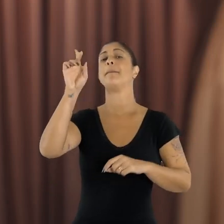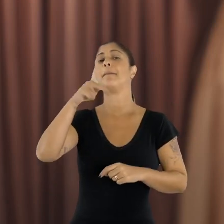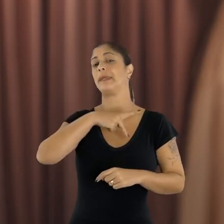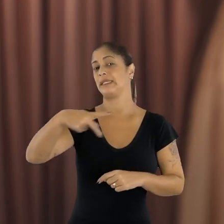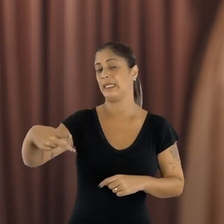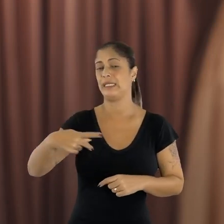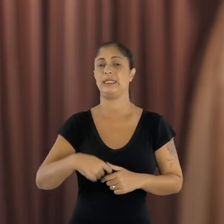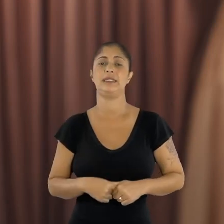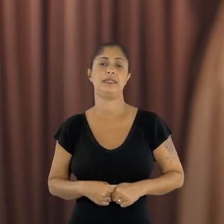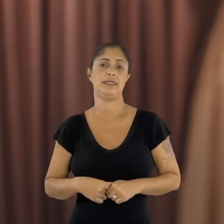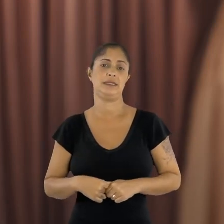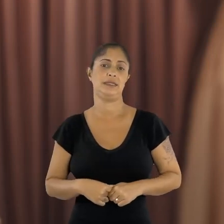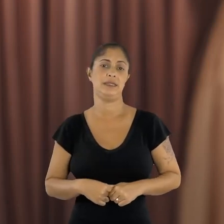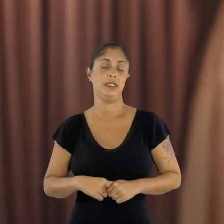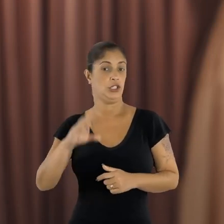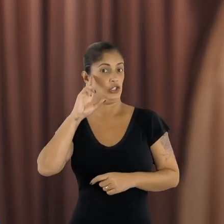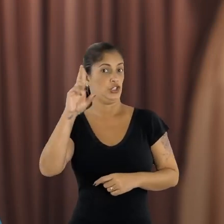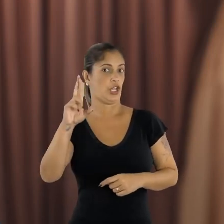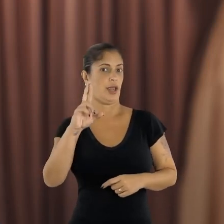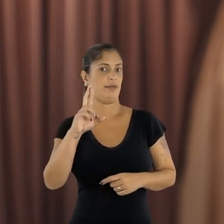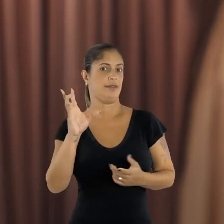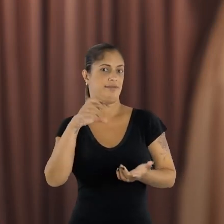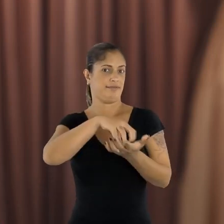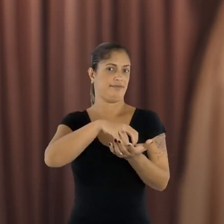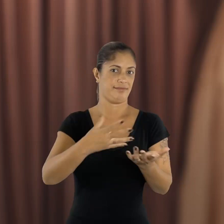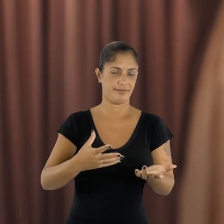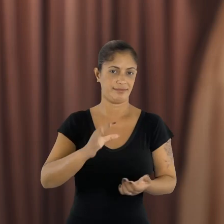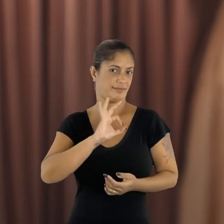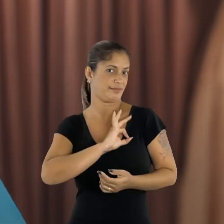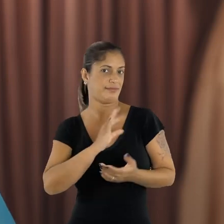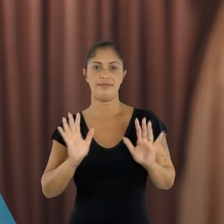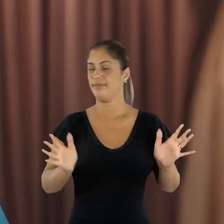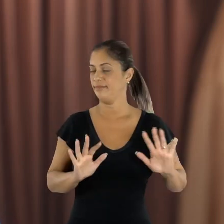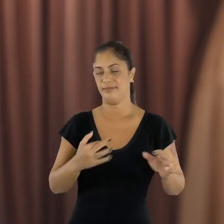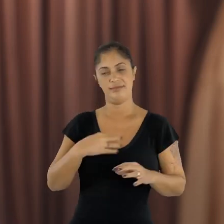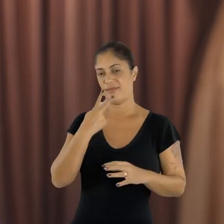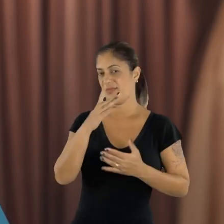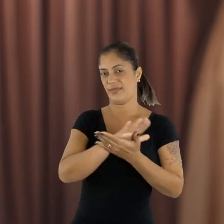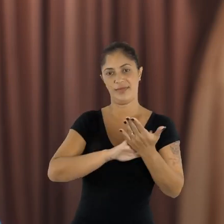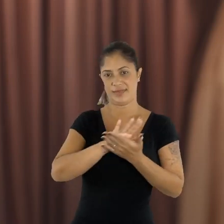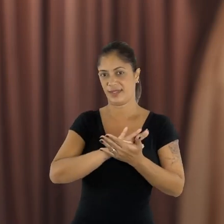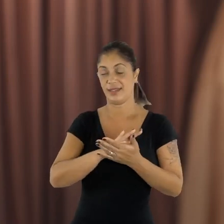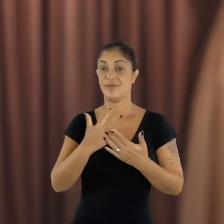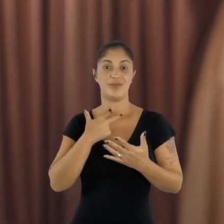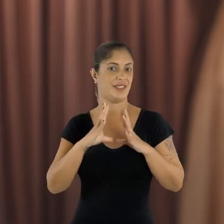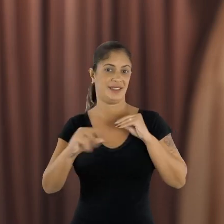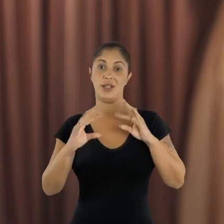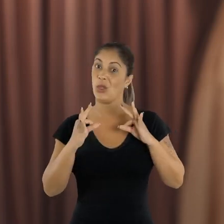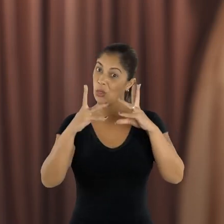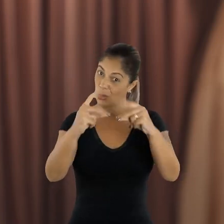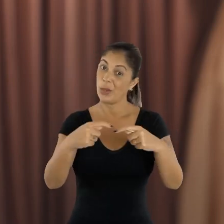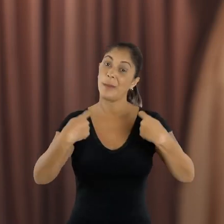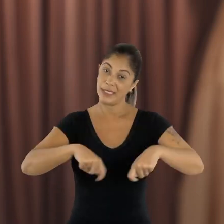lá presidente, vai estar lá o chefe disso, o delegado. Não vou falar nada. Não tem jeito de